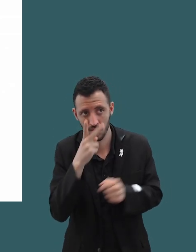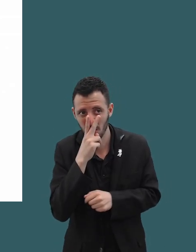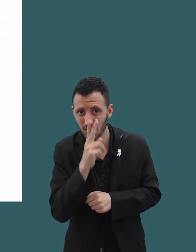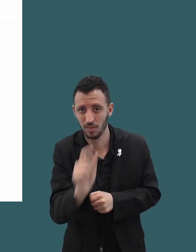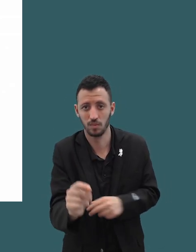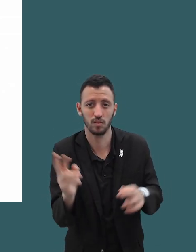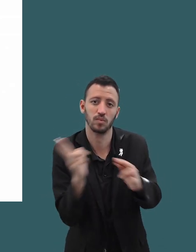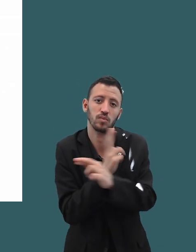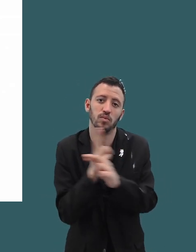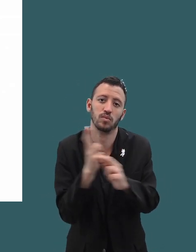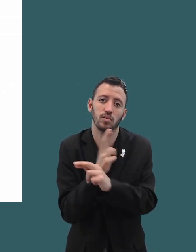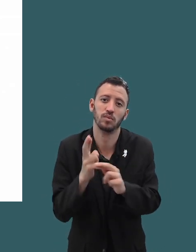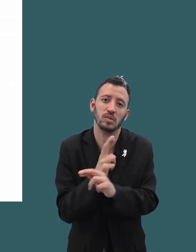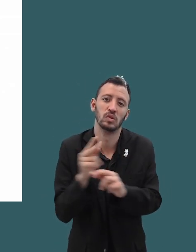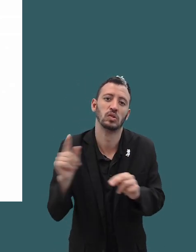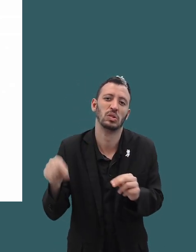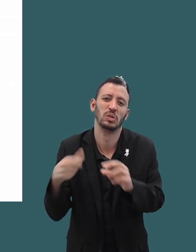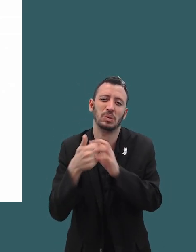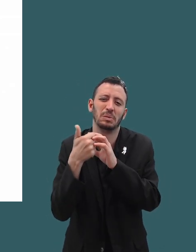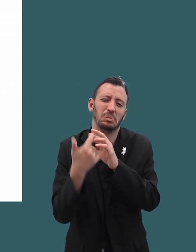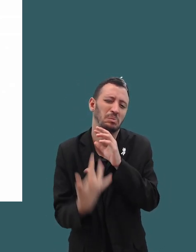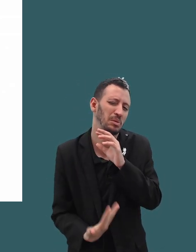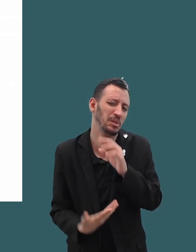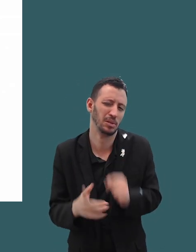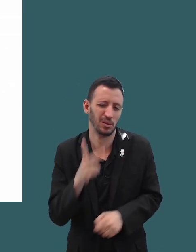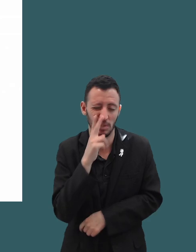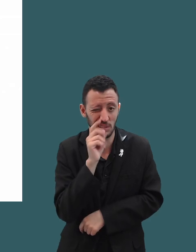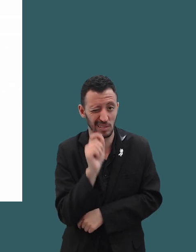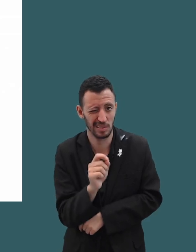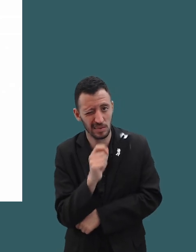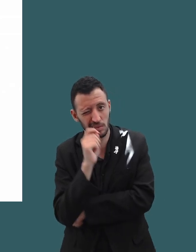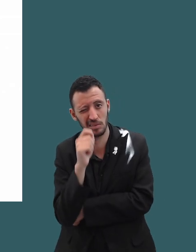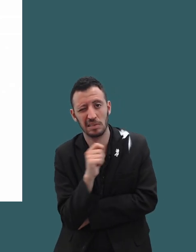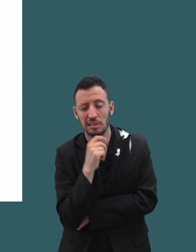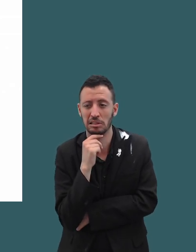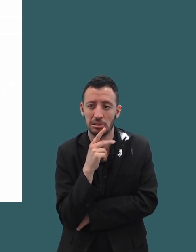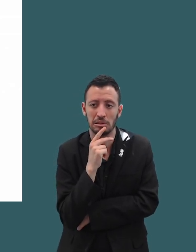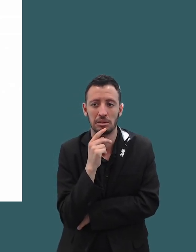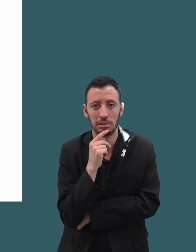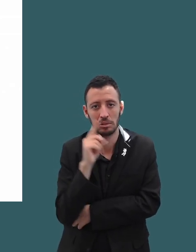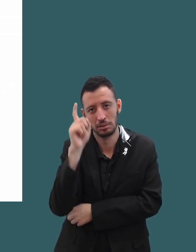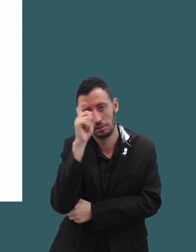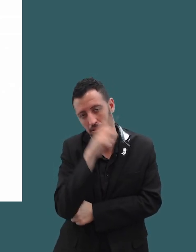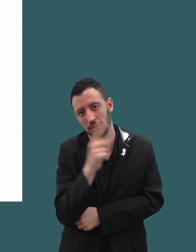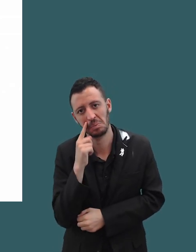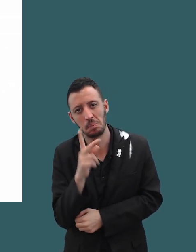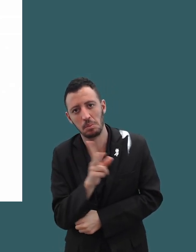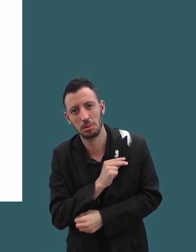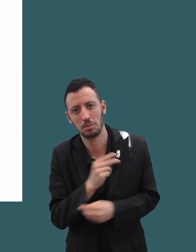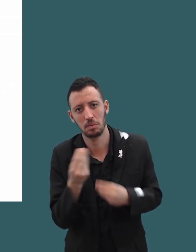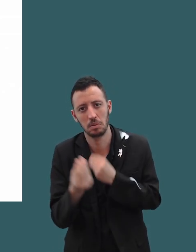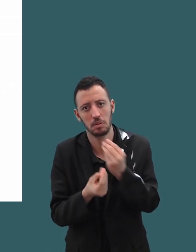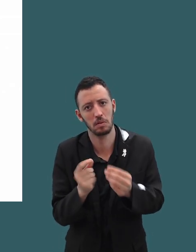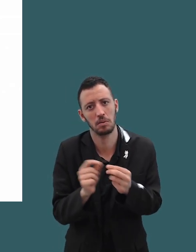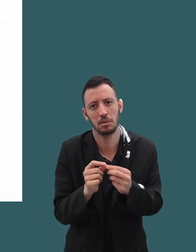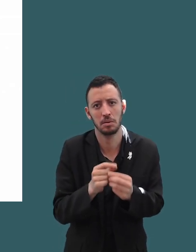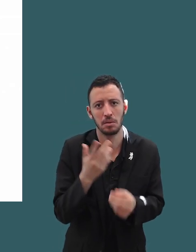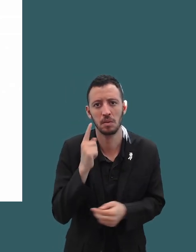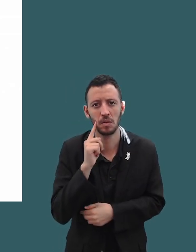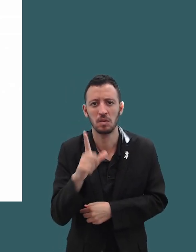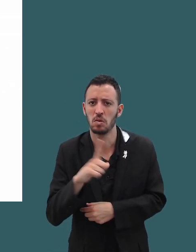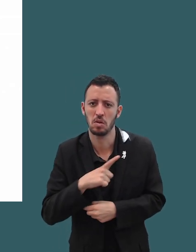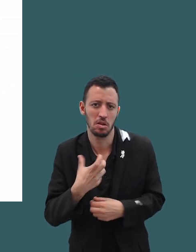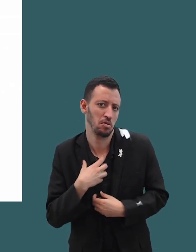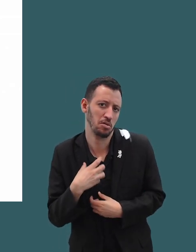uma rede de conteúdos e parece que é isso mesmo, a pessoa está lá, puxa, isso, veja só, eu já tinha ouvido isso, faz todo